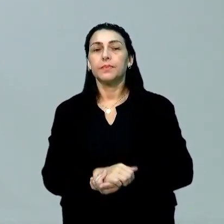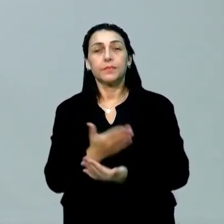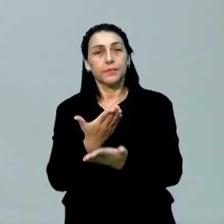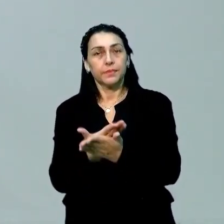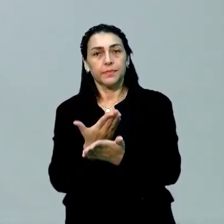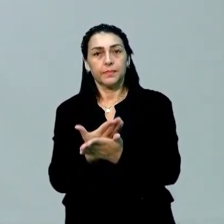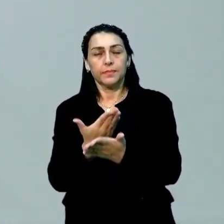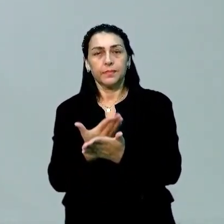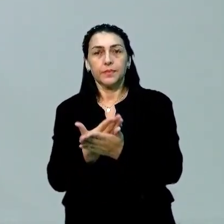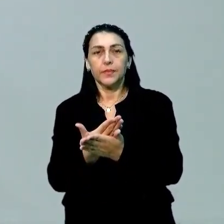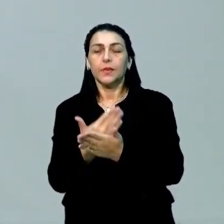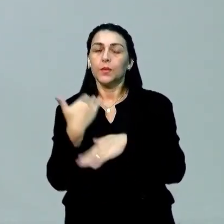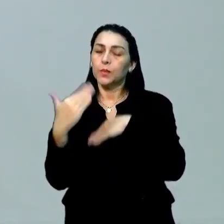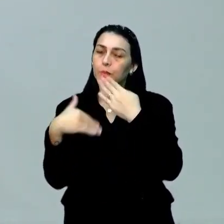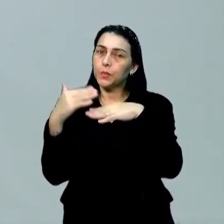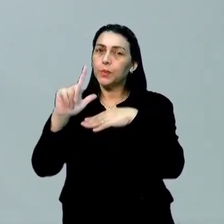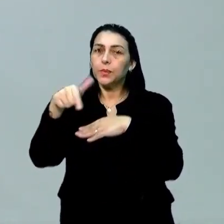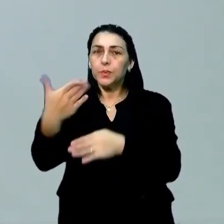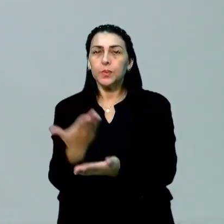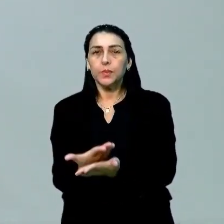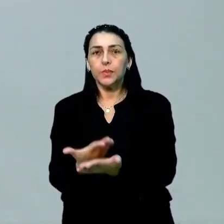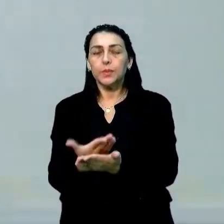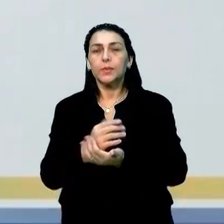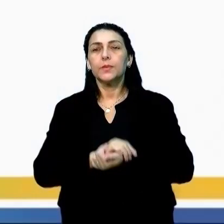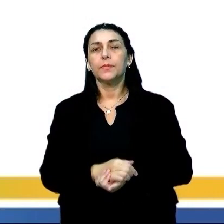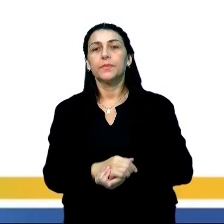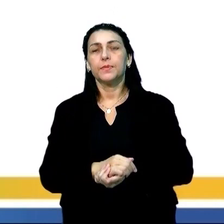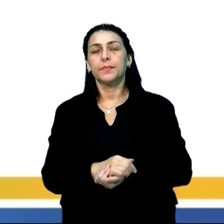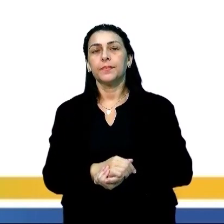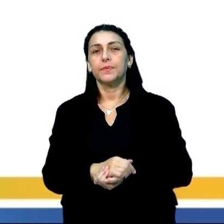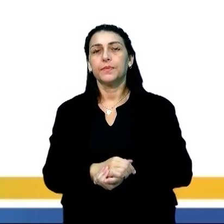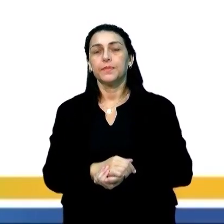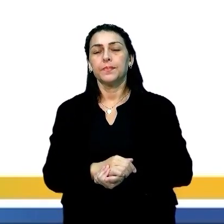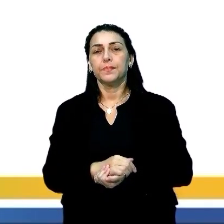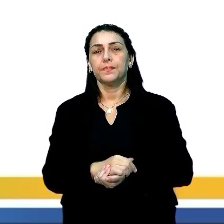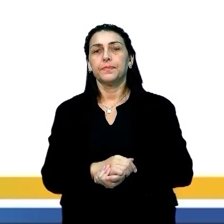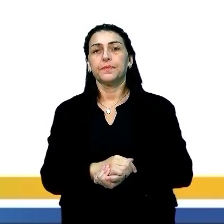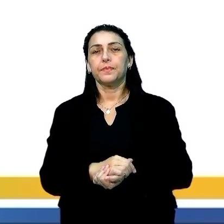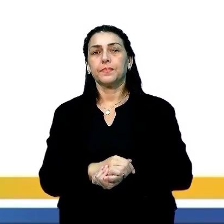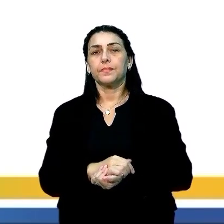estudar isso ao longo de outras aulas. Então vamos lá.